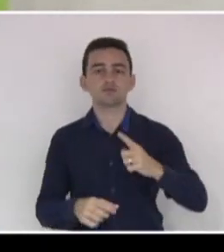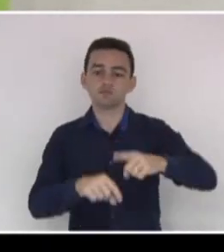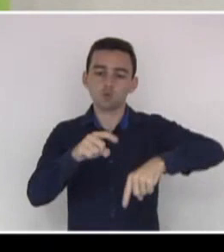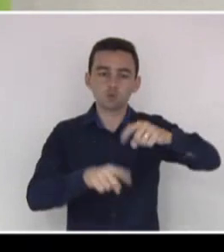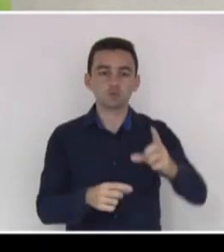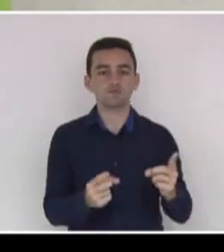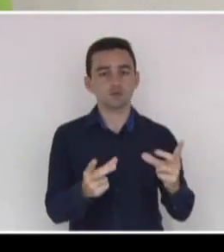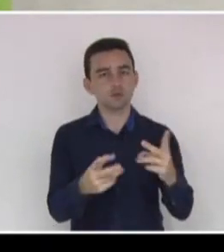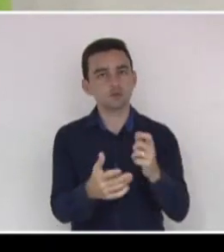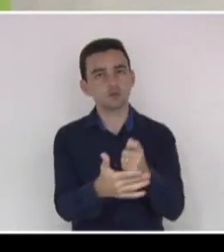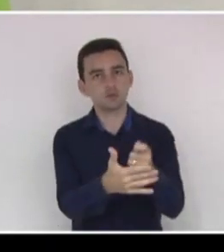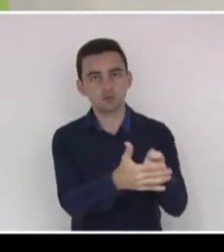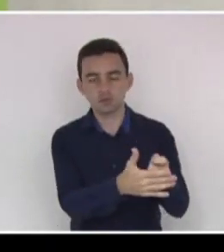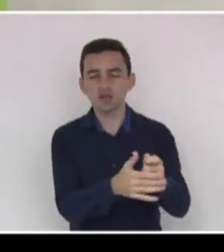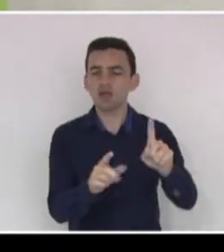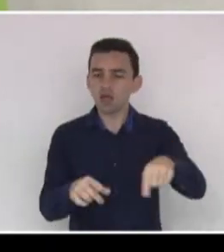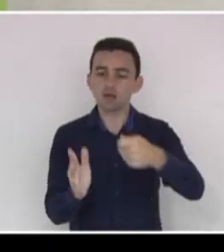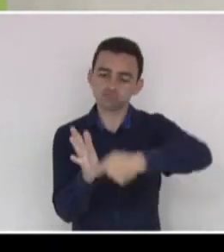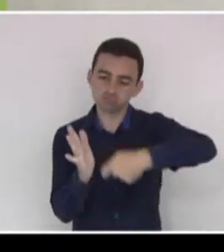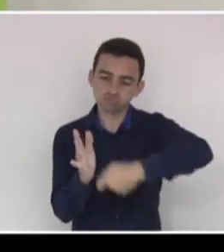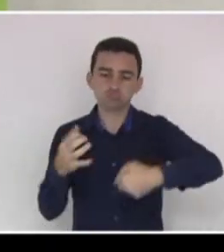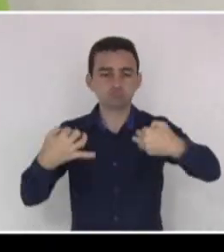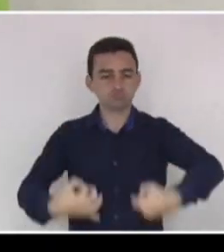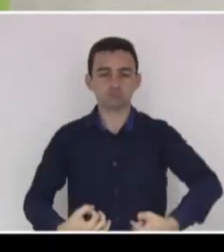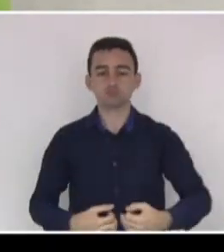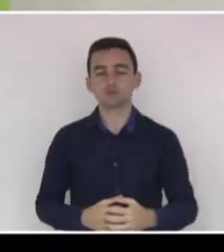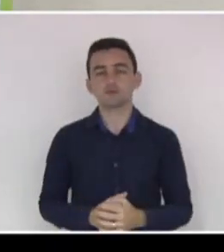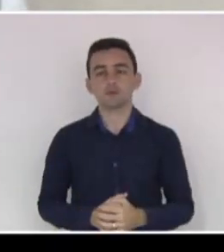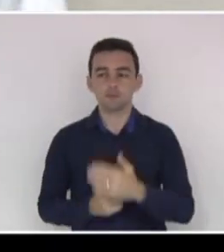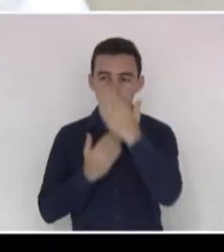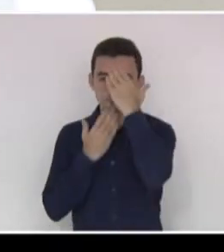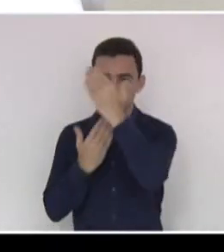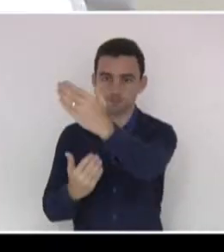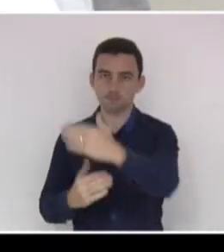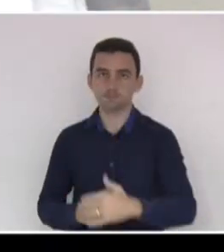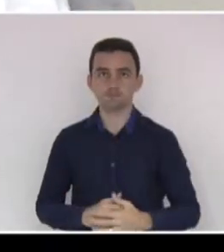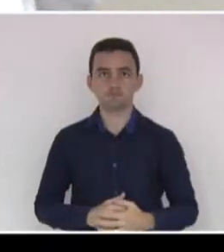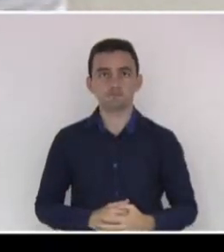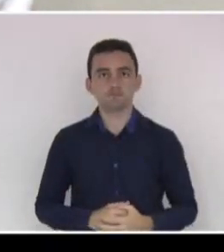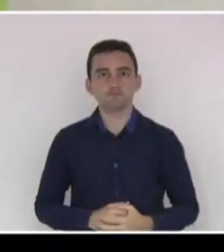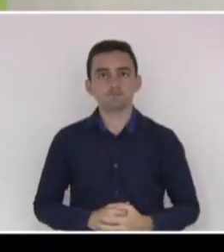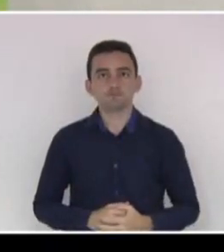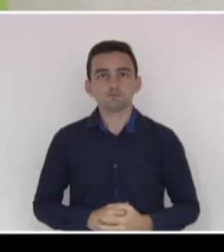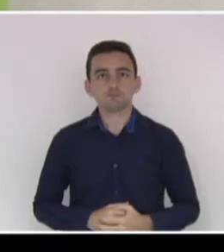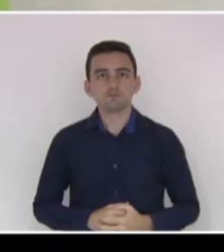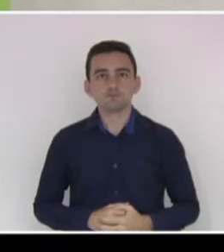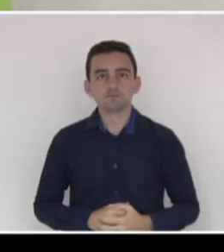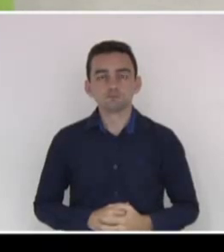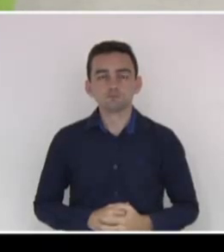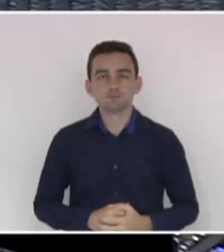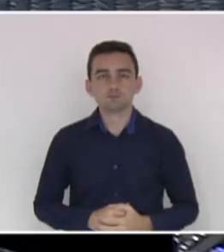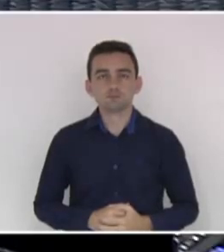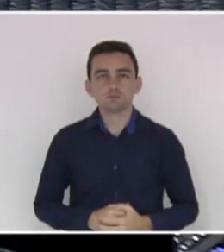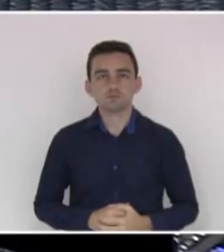uma reivindicação justa e que tem o nosso apoio. Obrigada. Obrigado, deputada